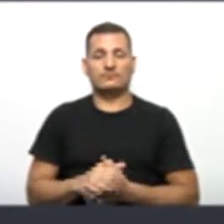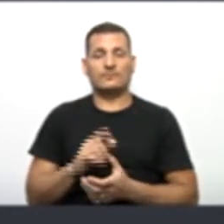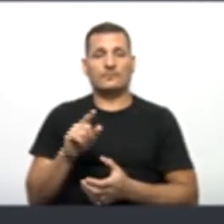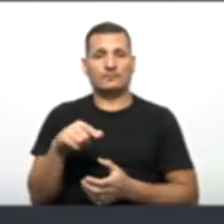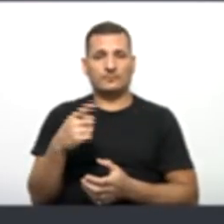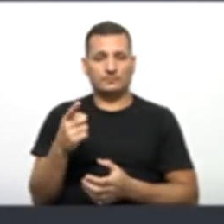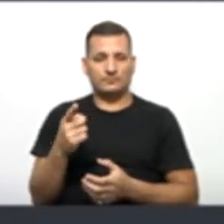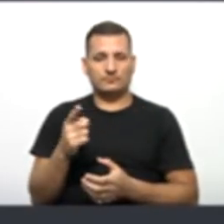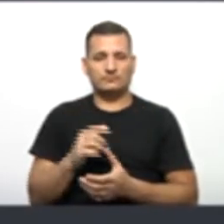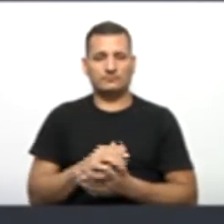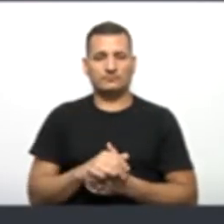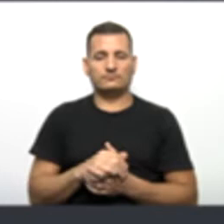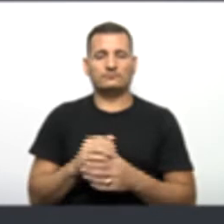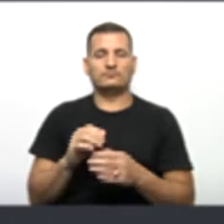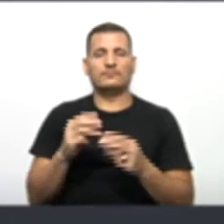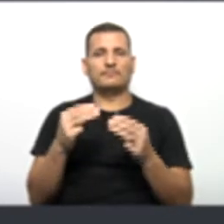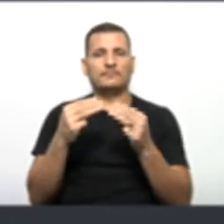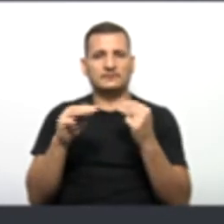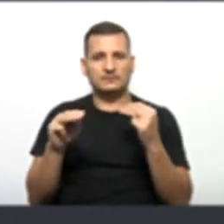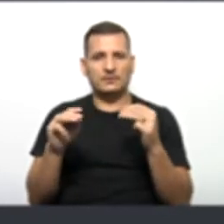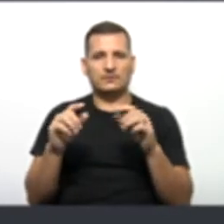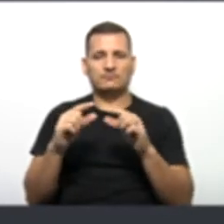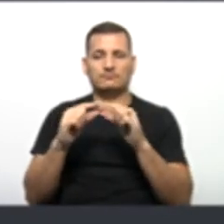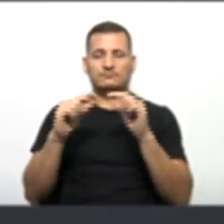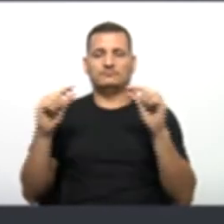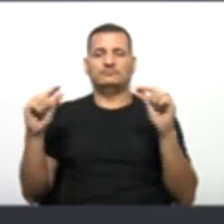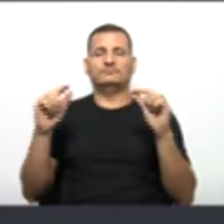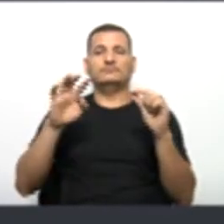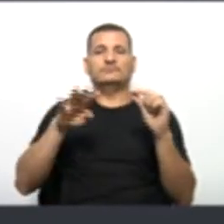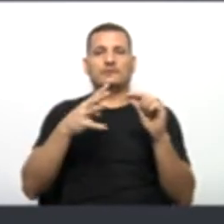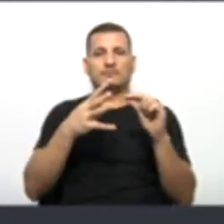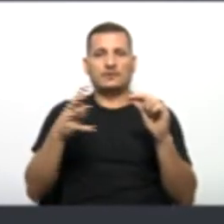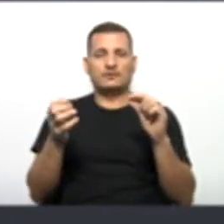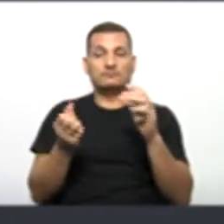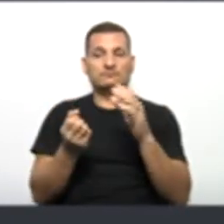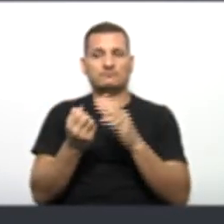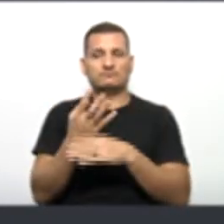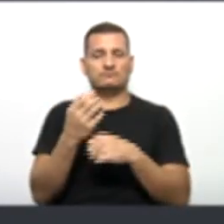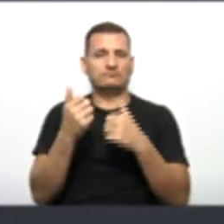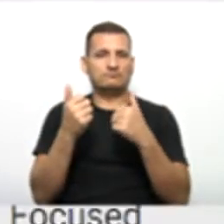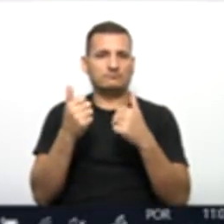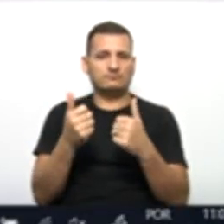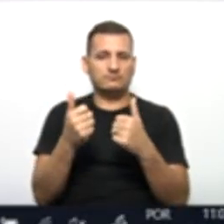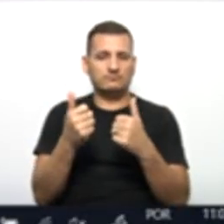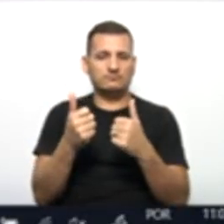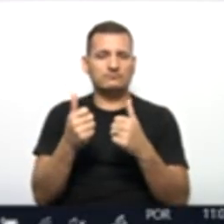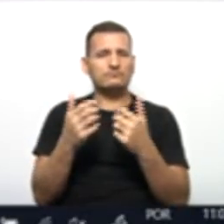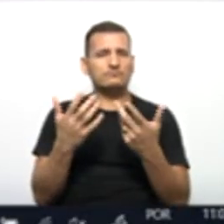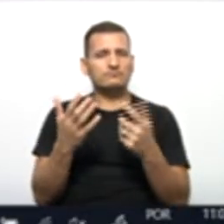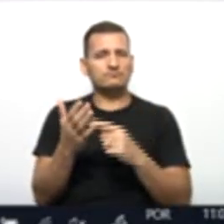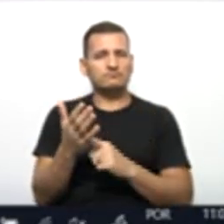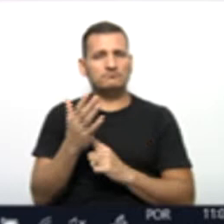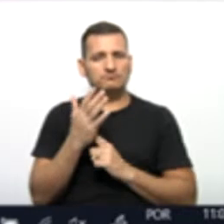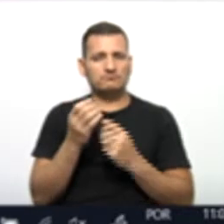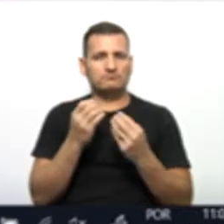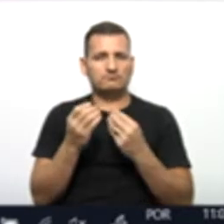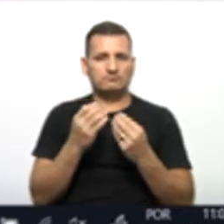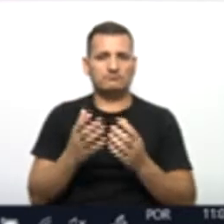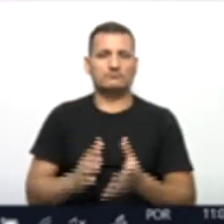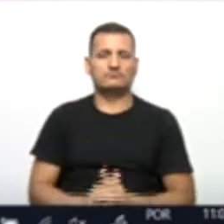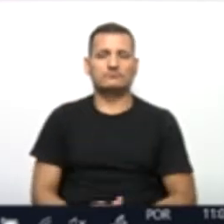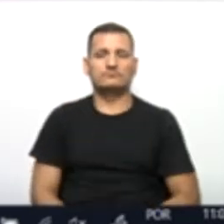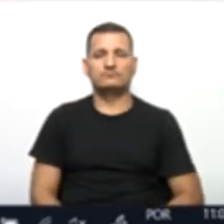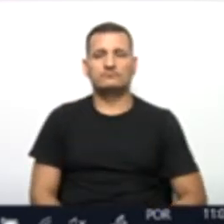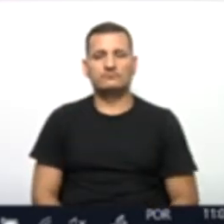a mensagem na tela tabela criada com sucesso a professora me mostre como é que vai ficar lá na tela mesmo